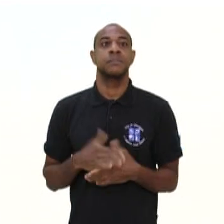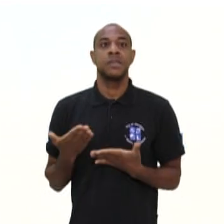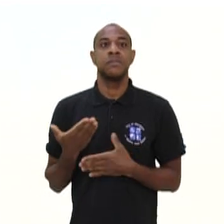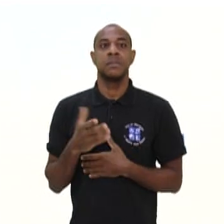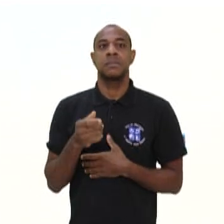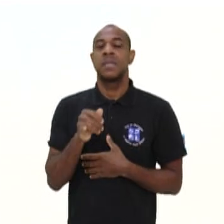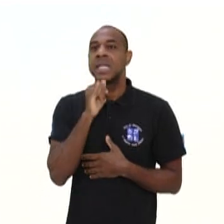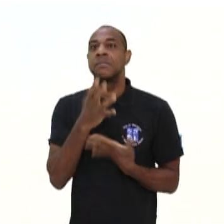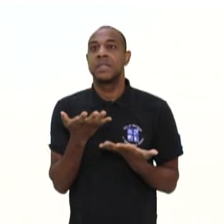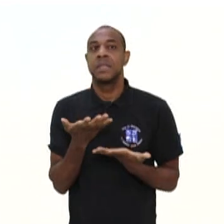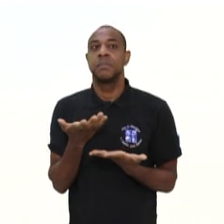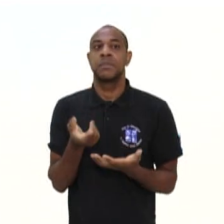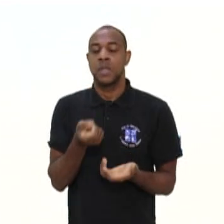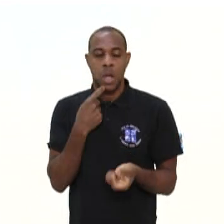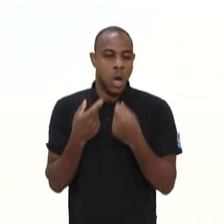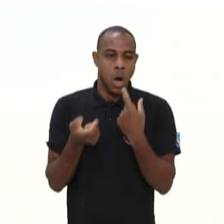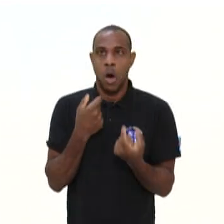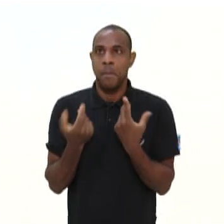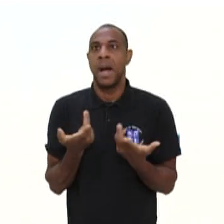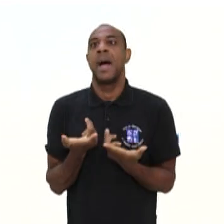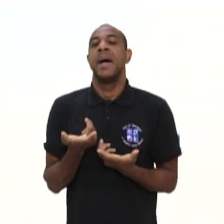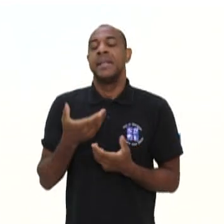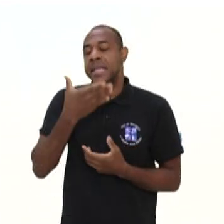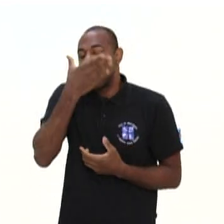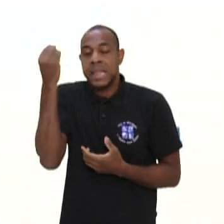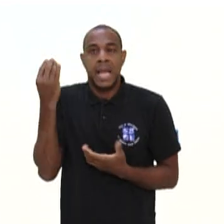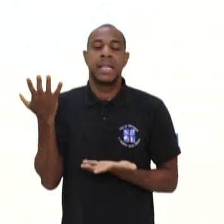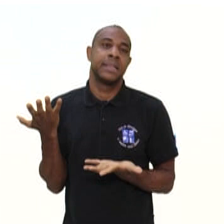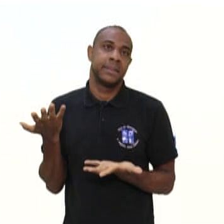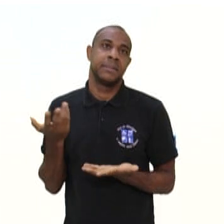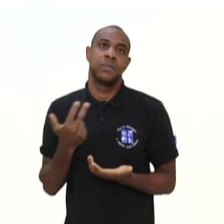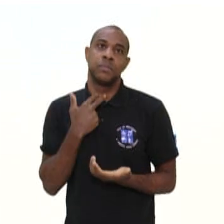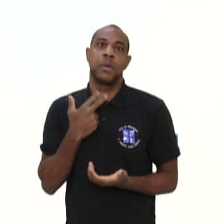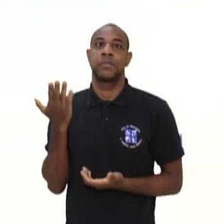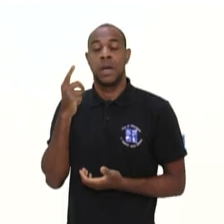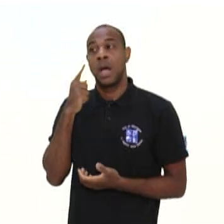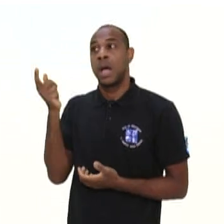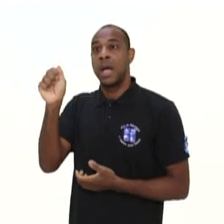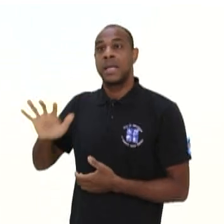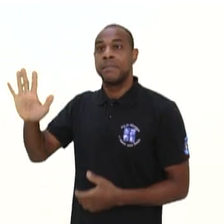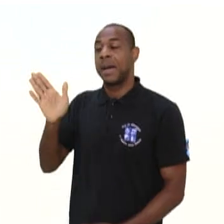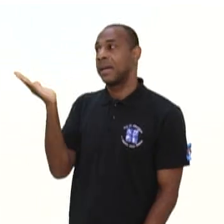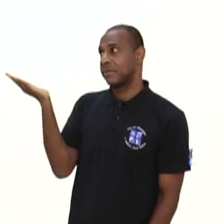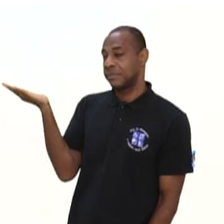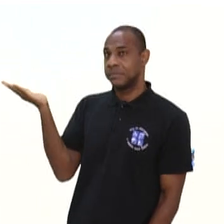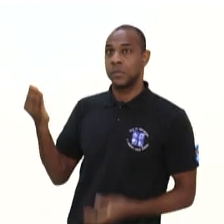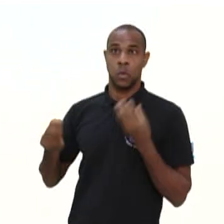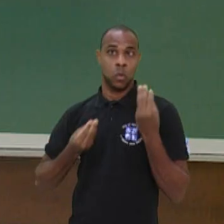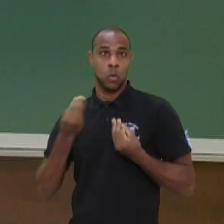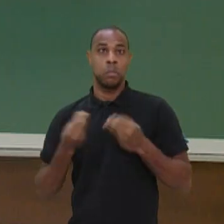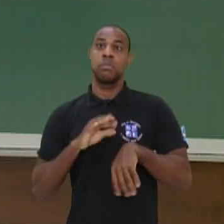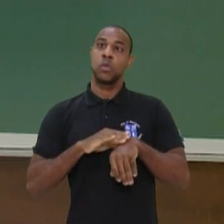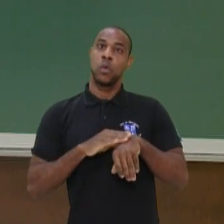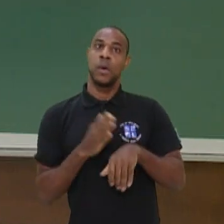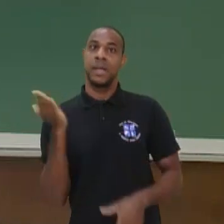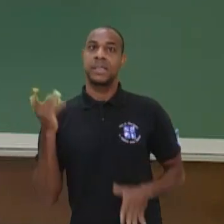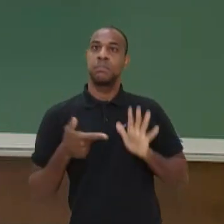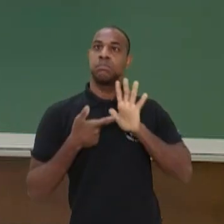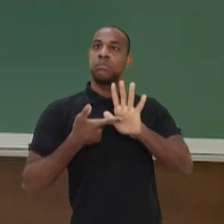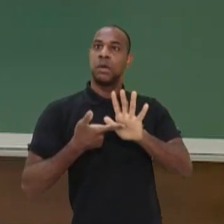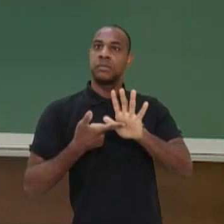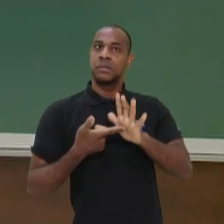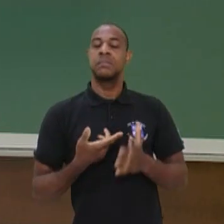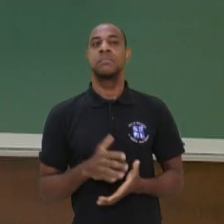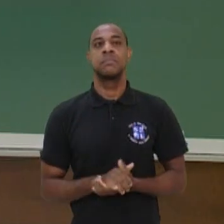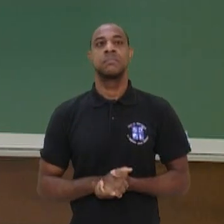esquece, e a coisa vai se proliferando. Aqui algumas fotos, algumas imagens, da doença manifestada no ser